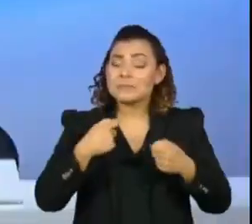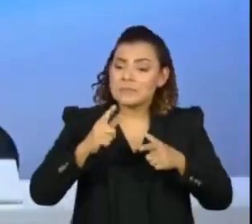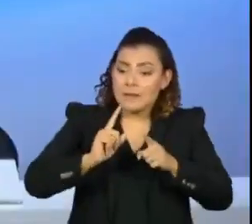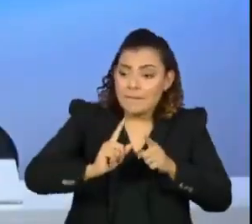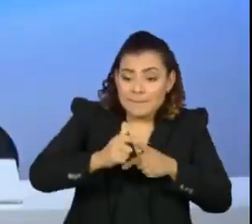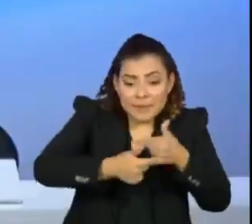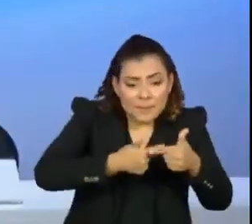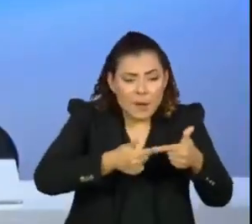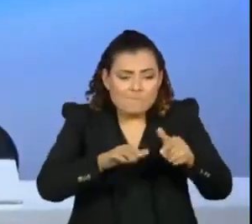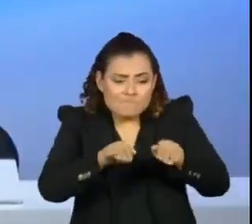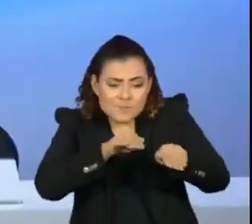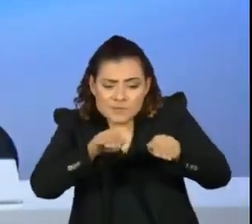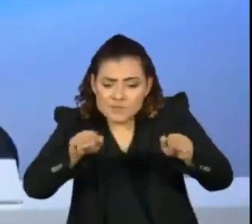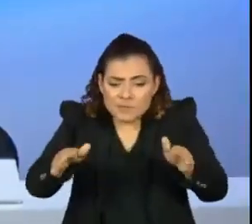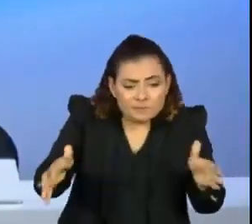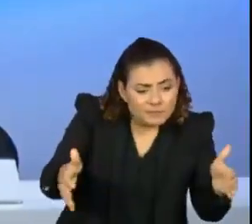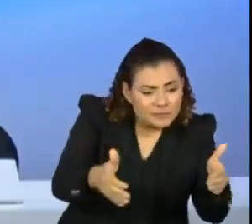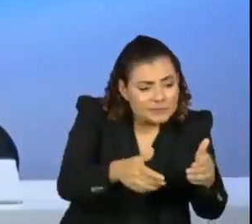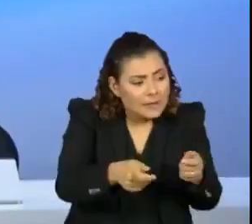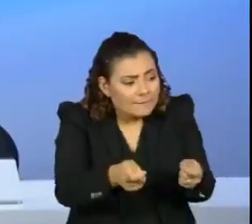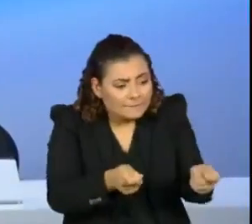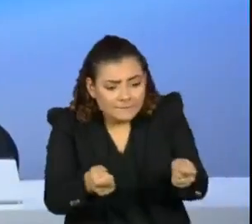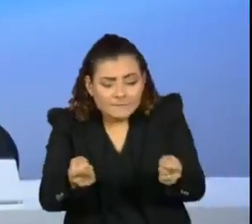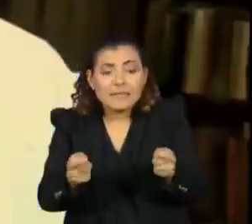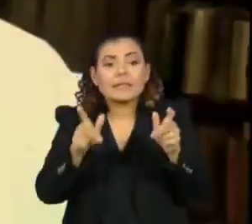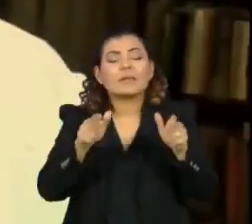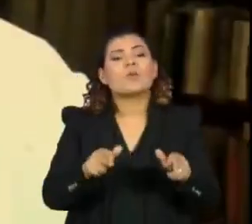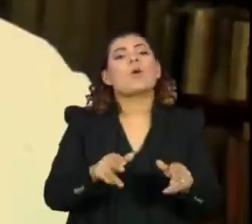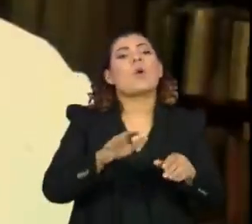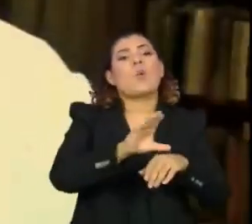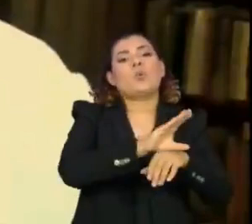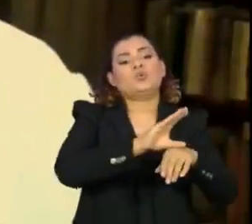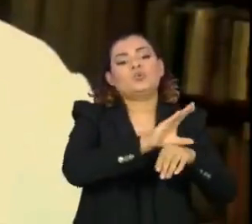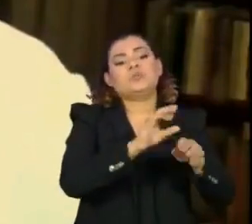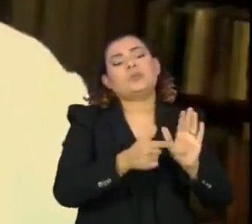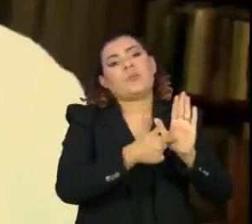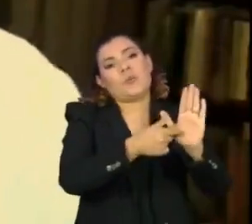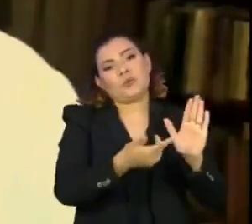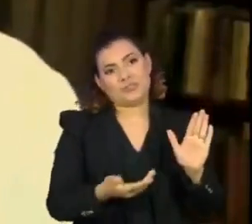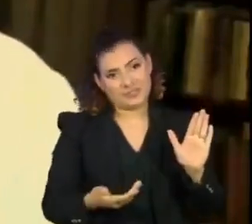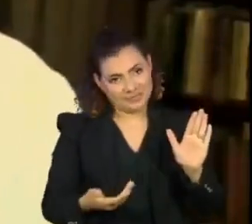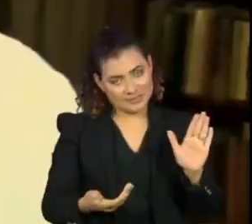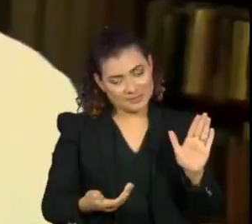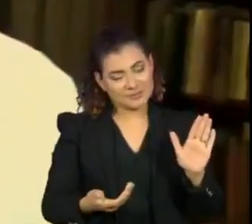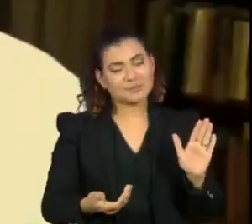trabalhada, enfim, como diz a Constituição, inclusive,